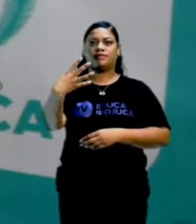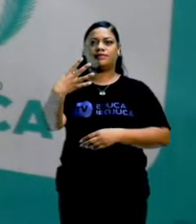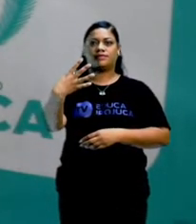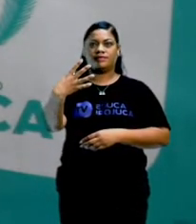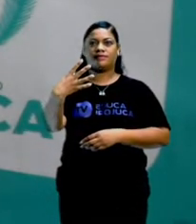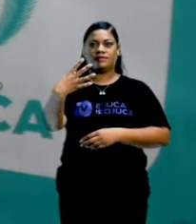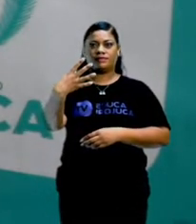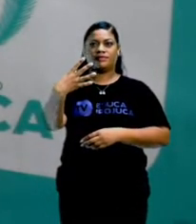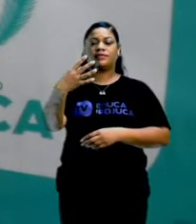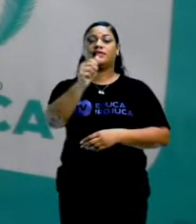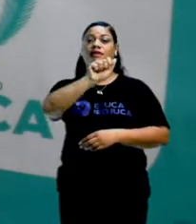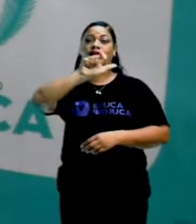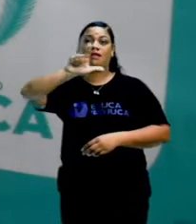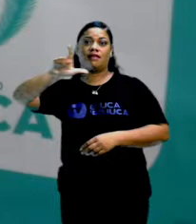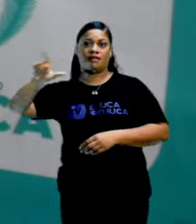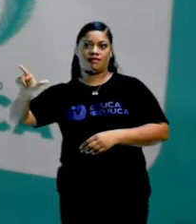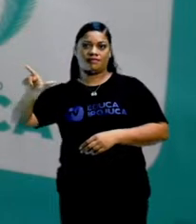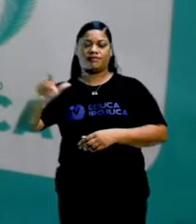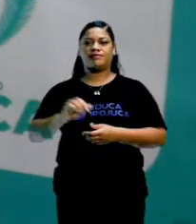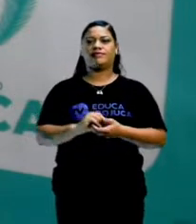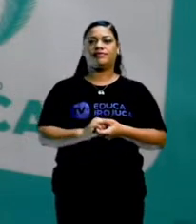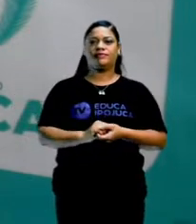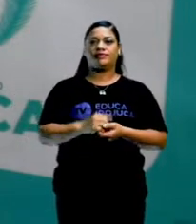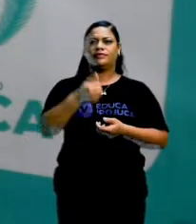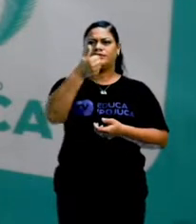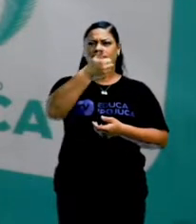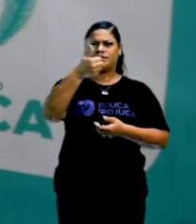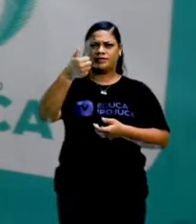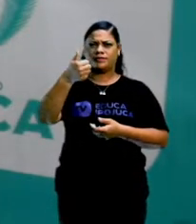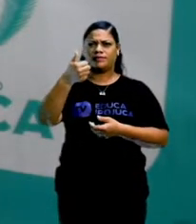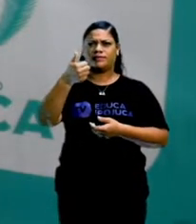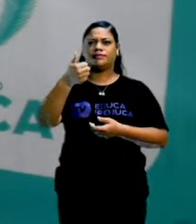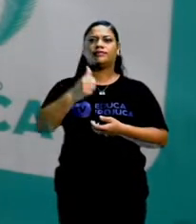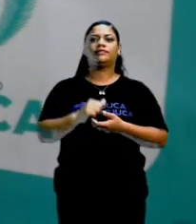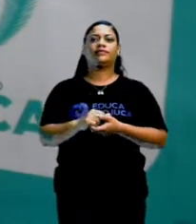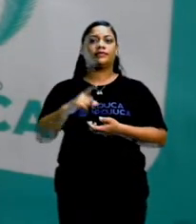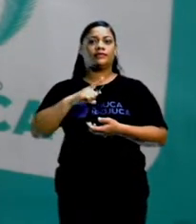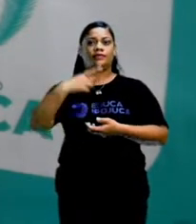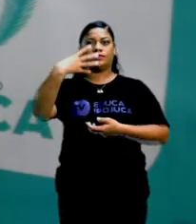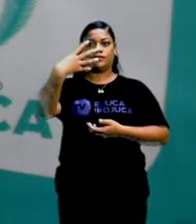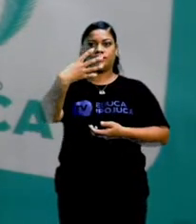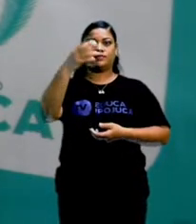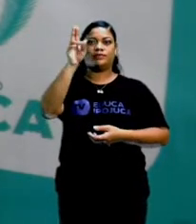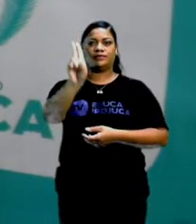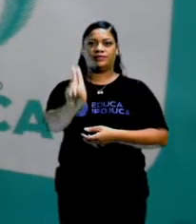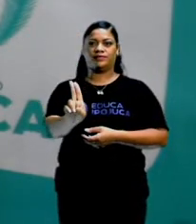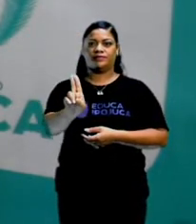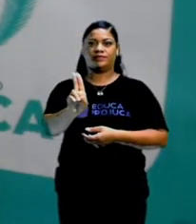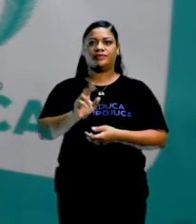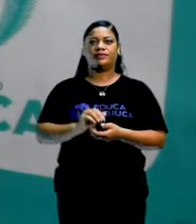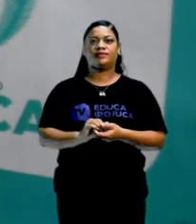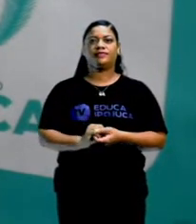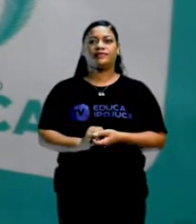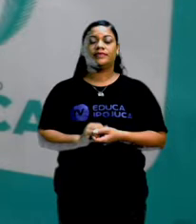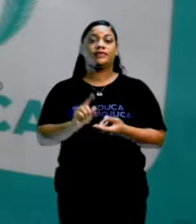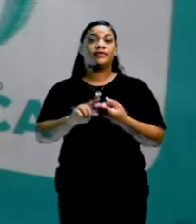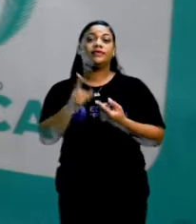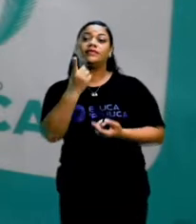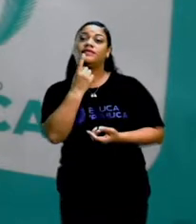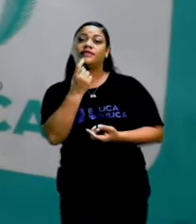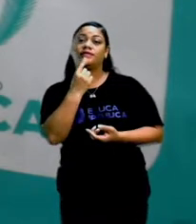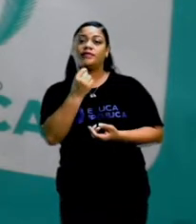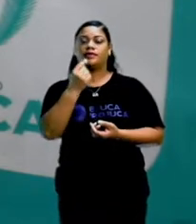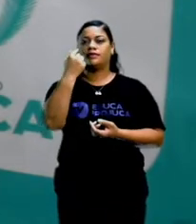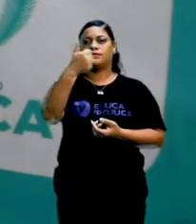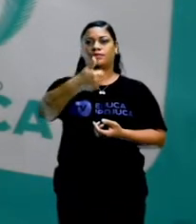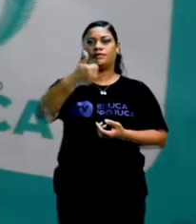1, 2, 3, 4 argolas azuis. Se cada uma vale 1, temos 4 unidades. E as vermelhas temos